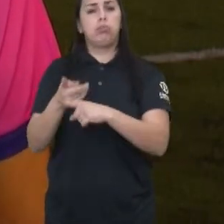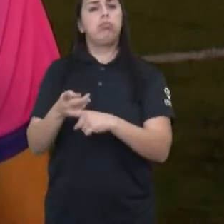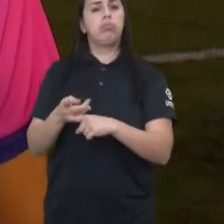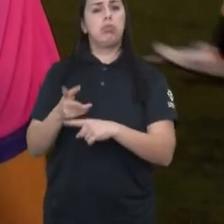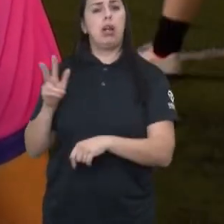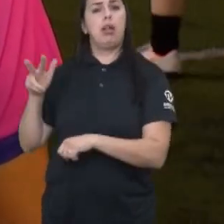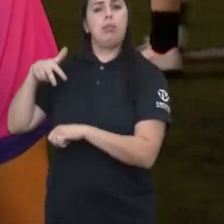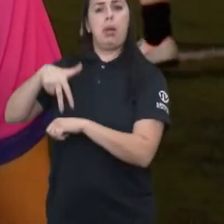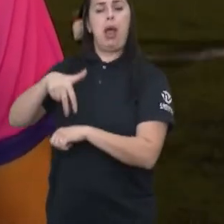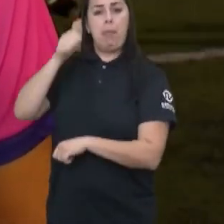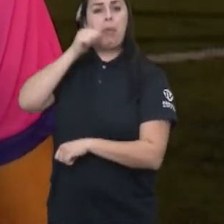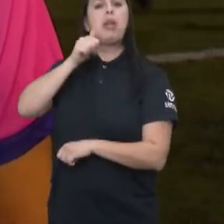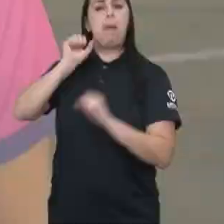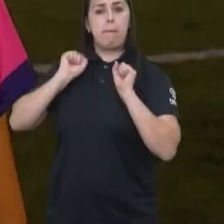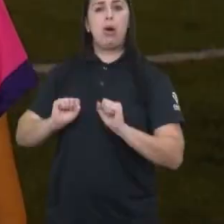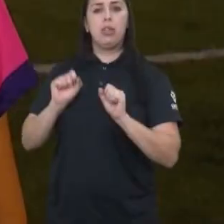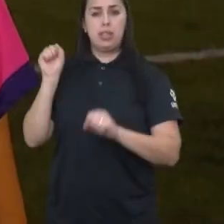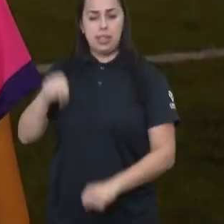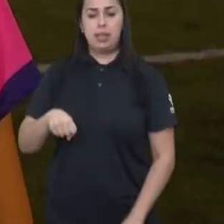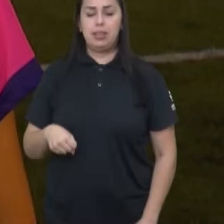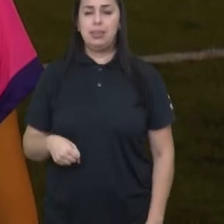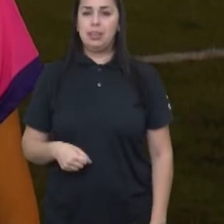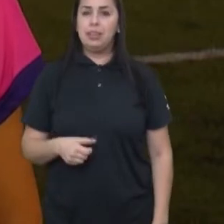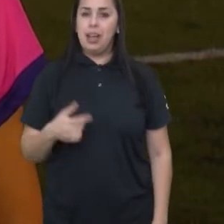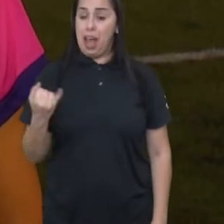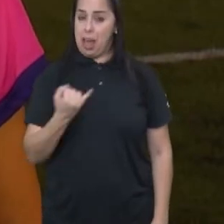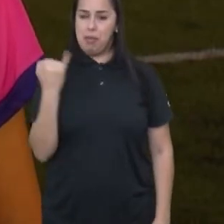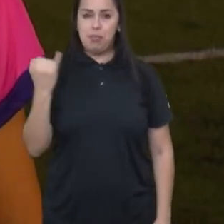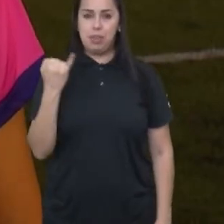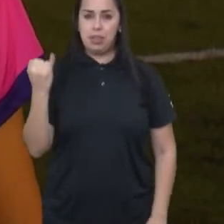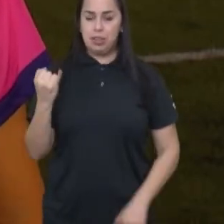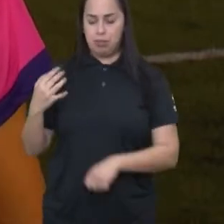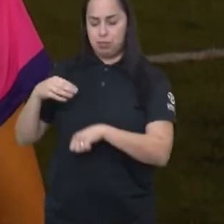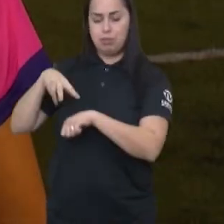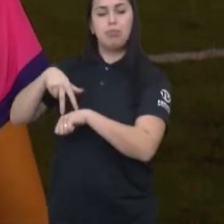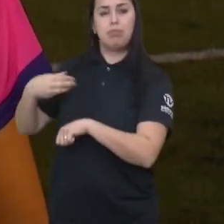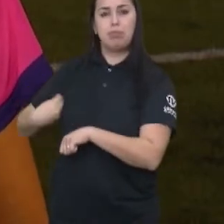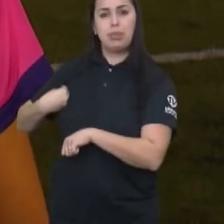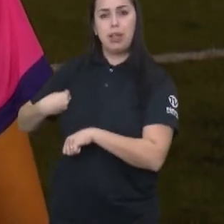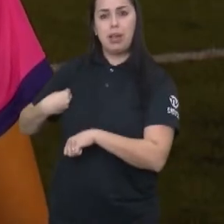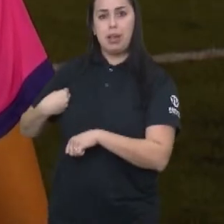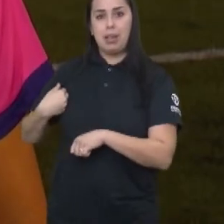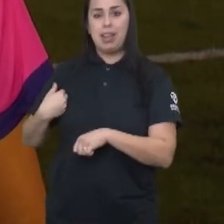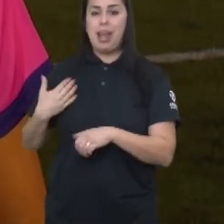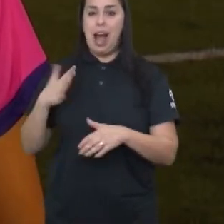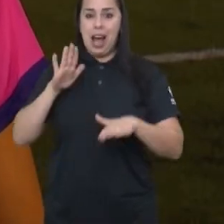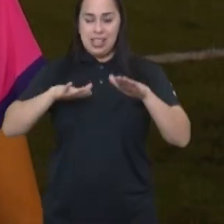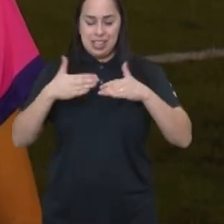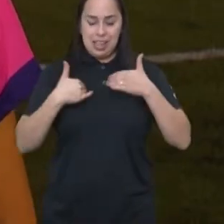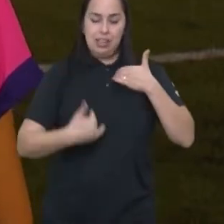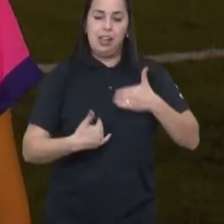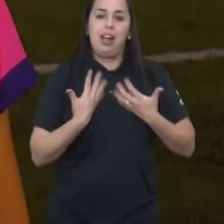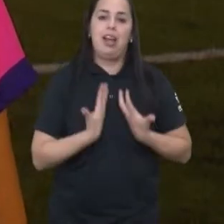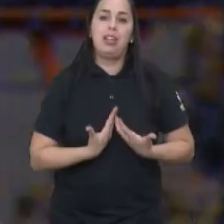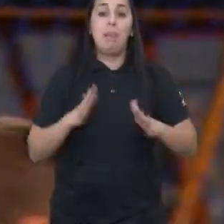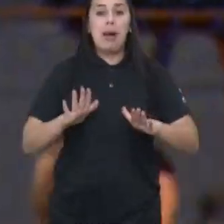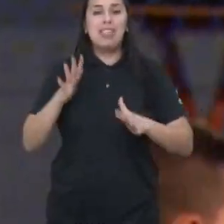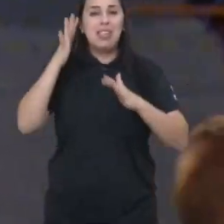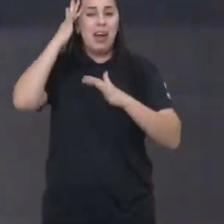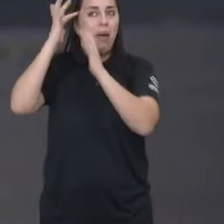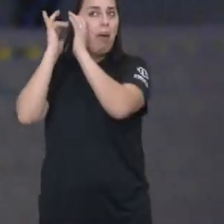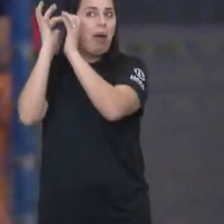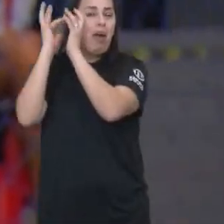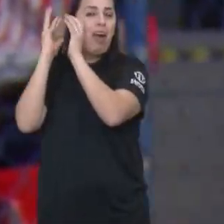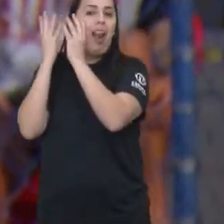espaço futebol é para mulher sim então para mim é muito importante hoje tá aqui é onde meu corpo cansa e bom descanso